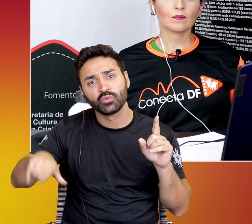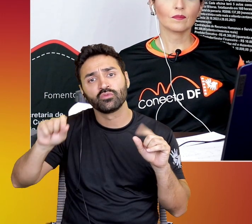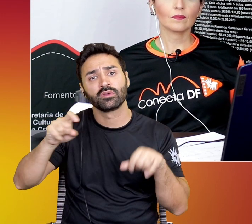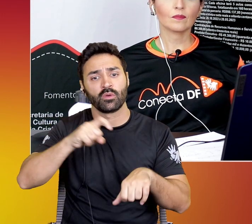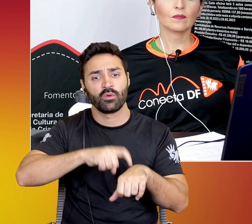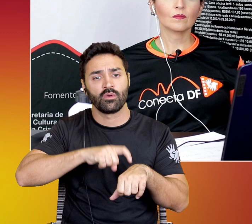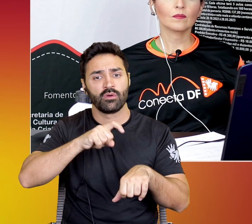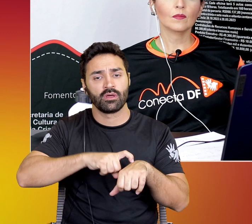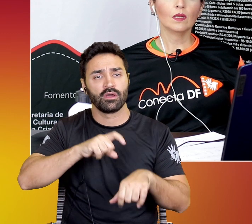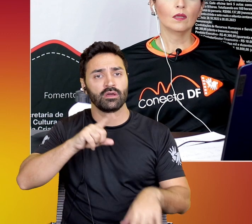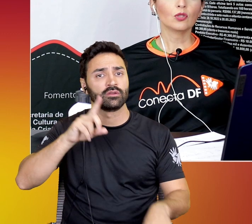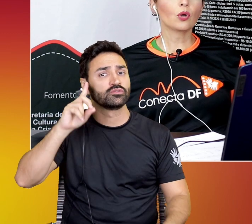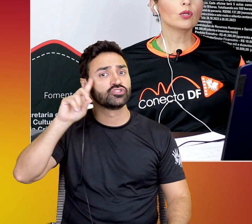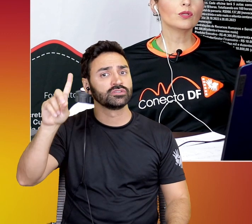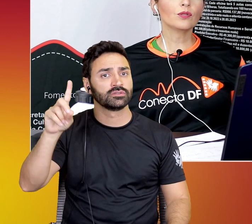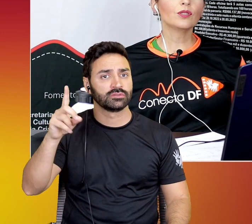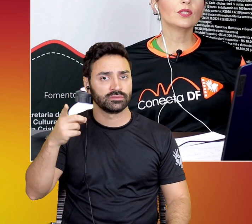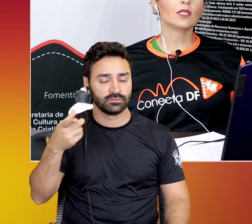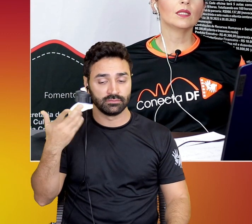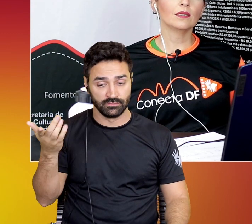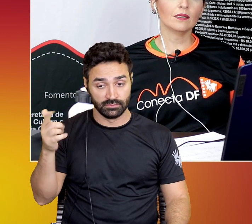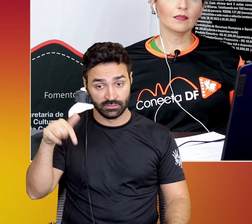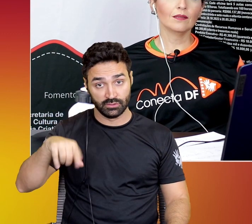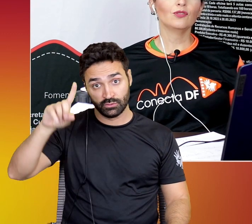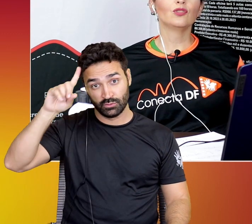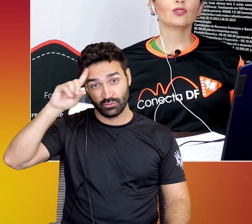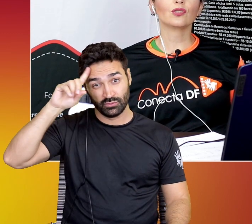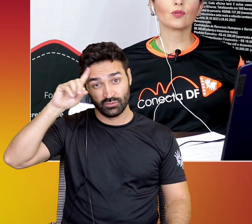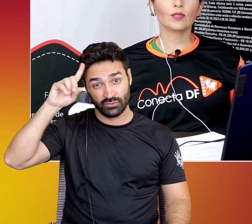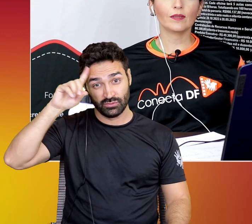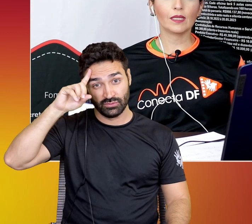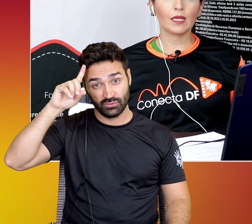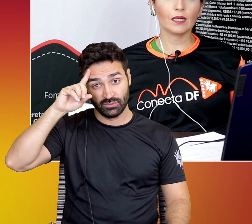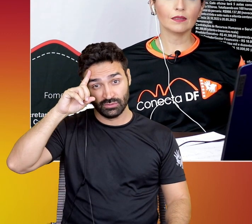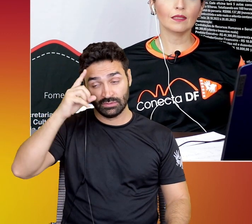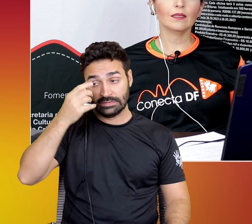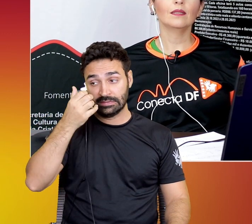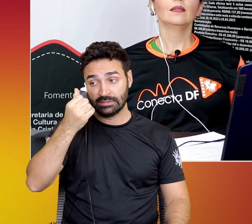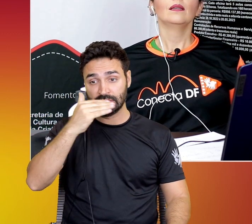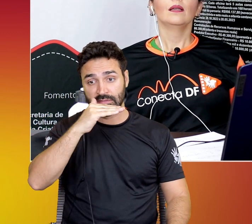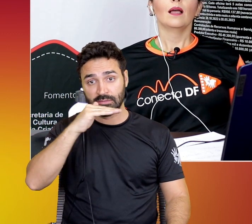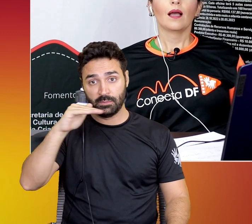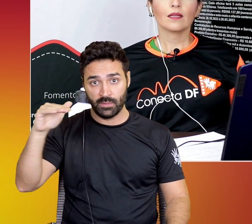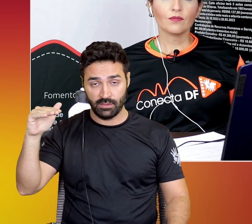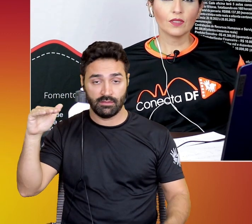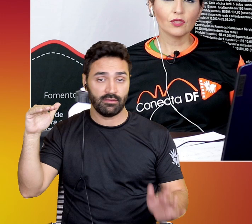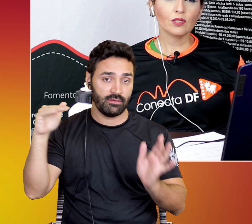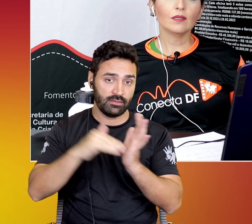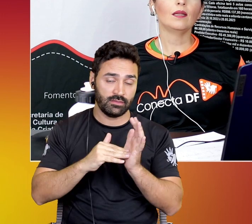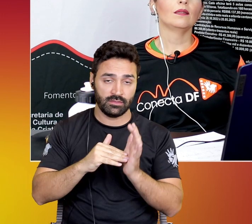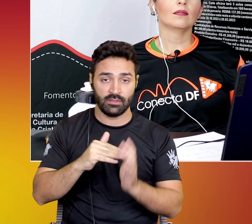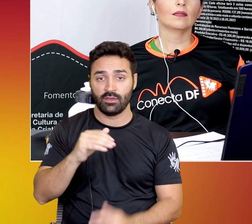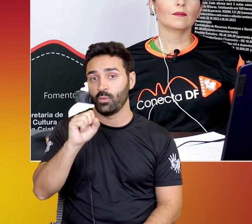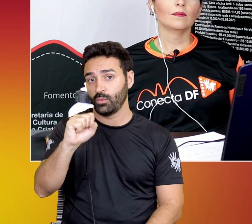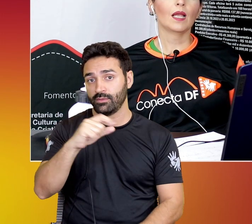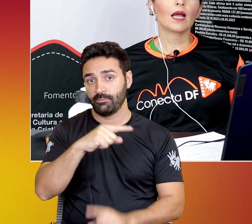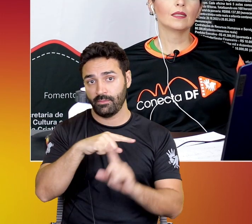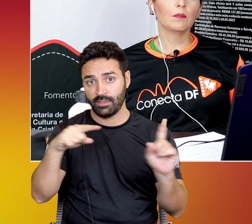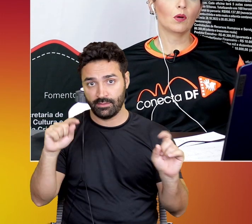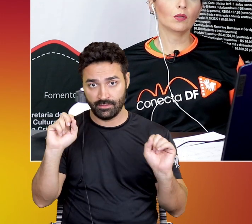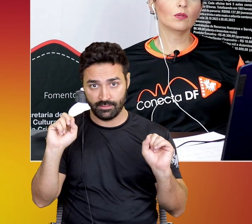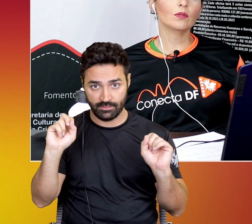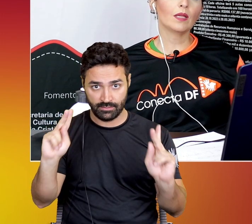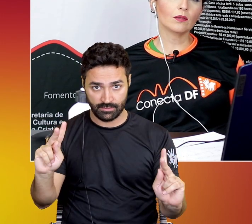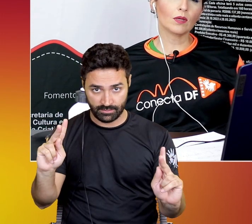dia. Todos os dias, de 18h30 às 20h30.